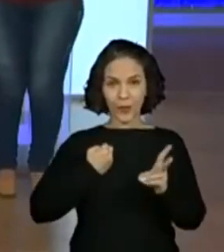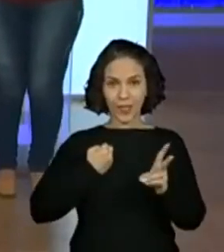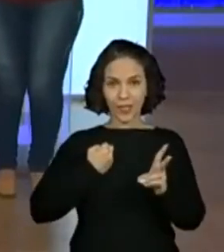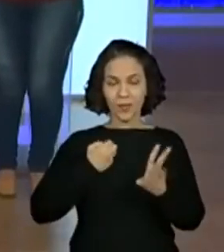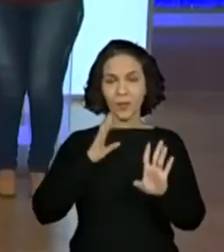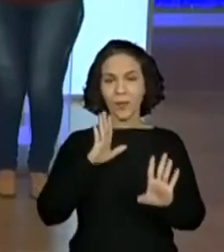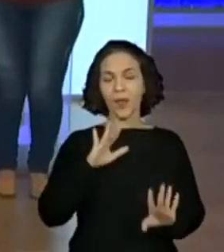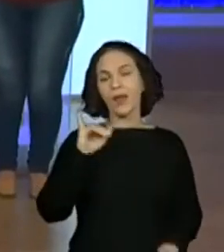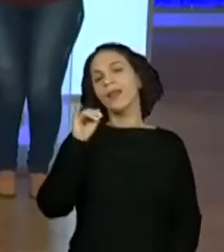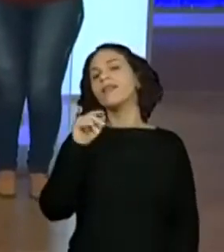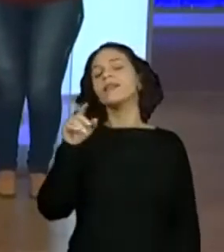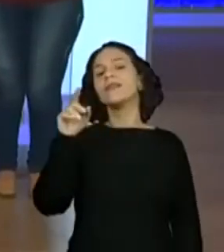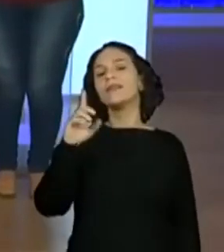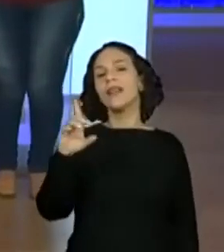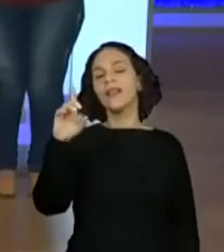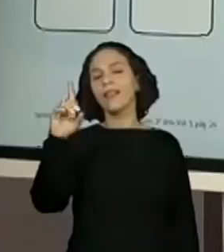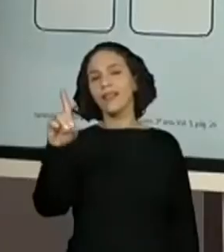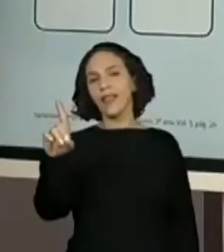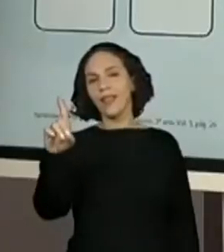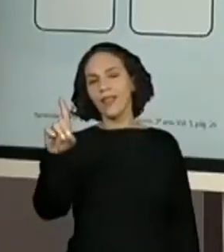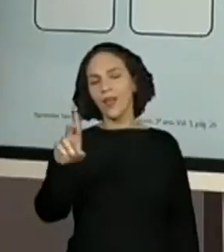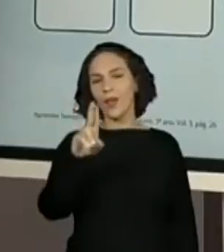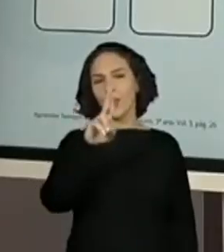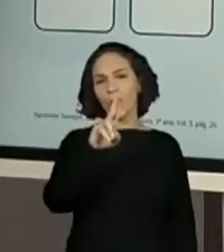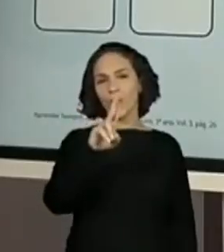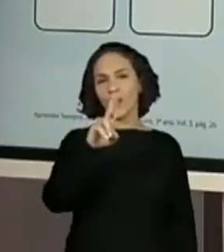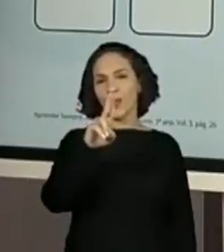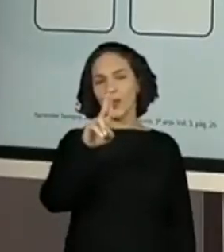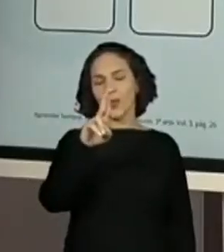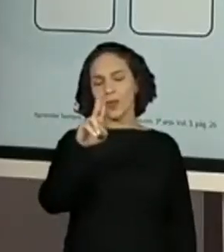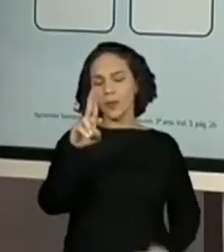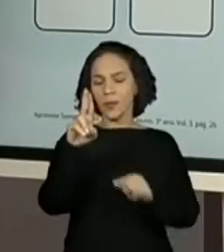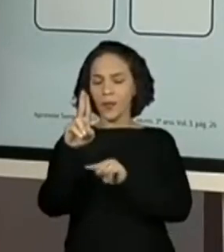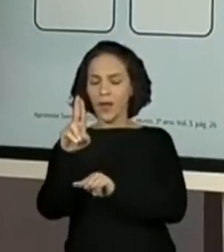valores diferentes. Qual é a diferença